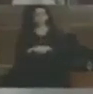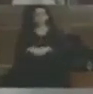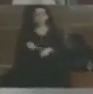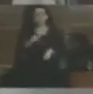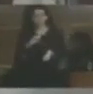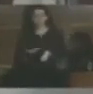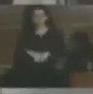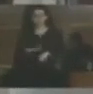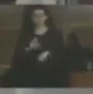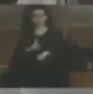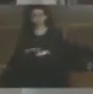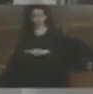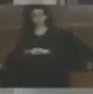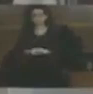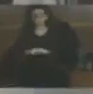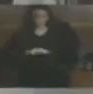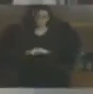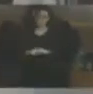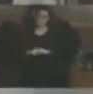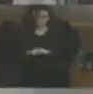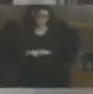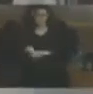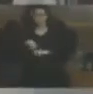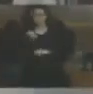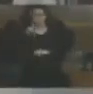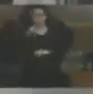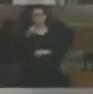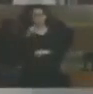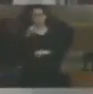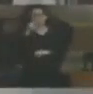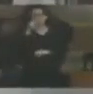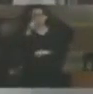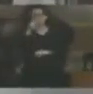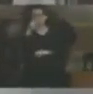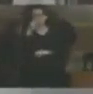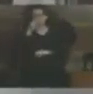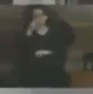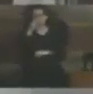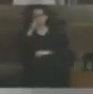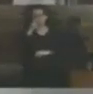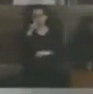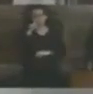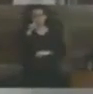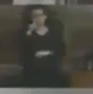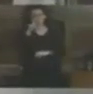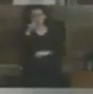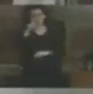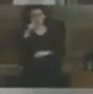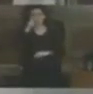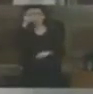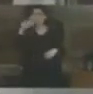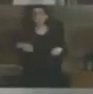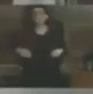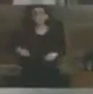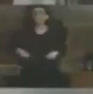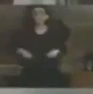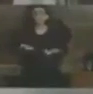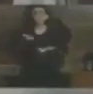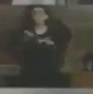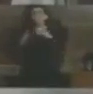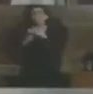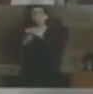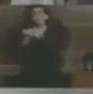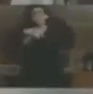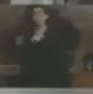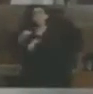mais. A Venezuela. Porra, um montão de passa-fome lá querendo entrar no nosso país. Nós já estamos